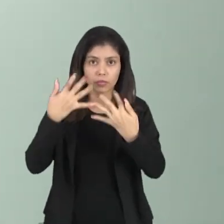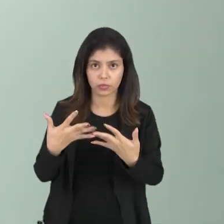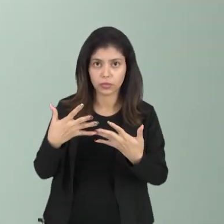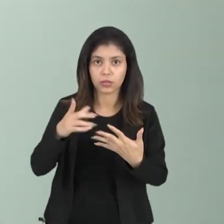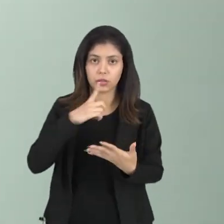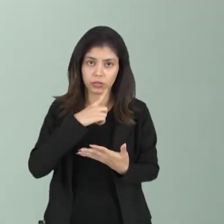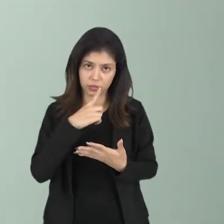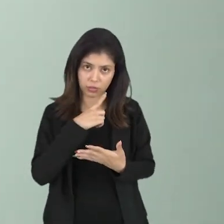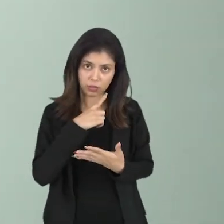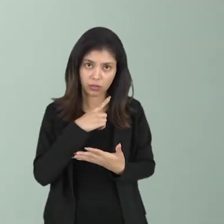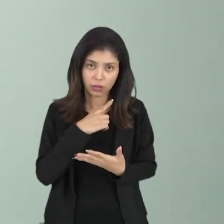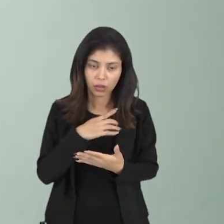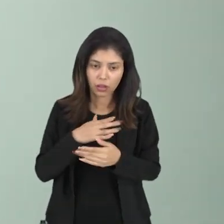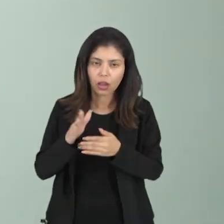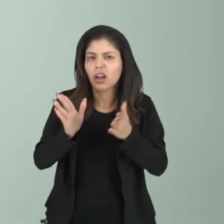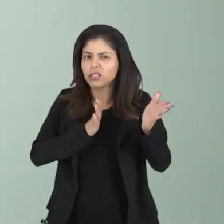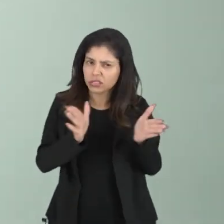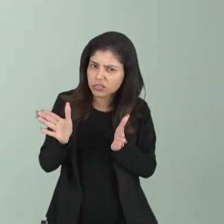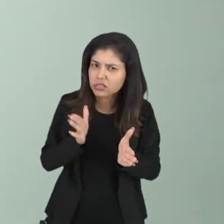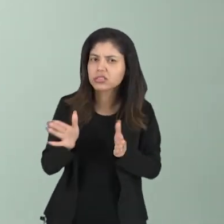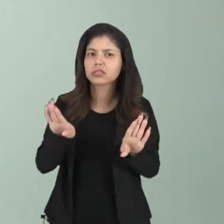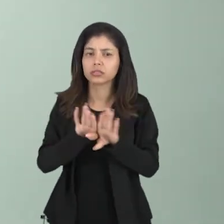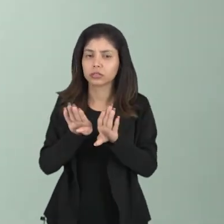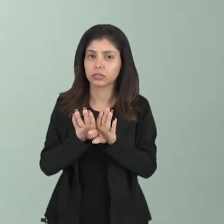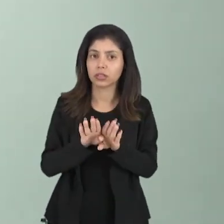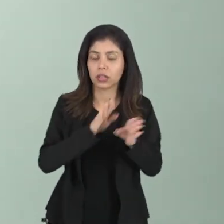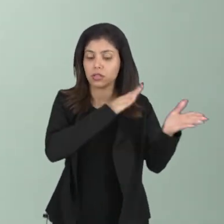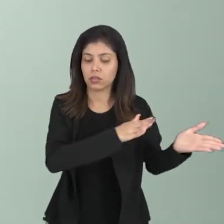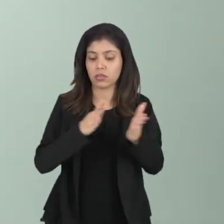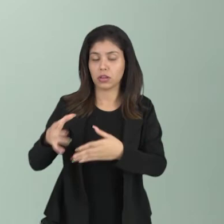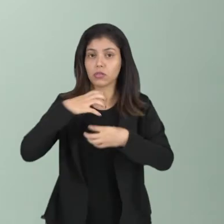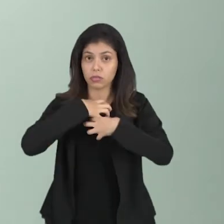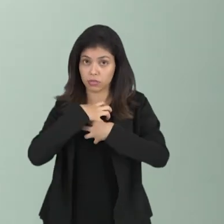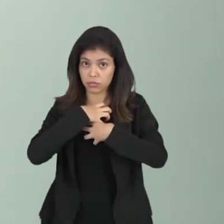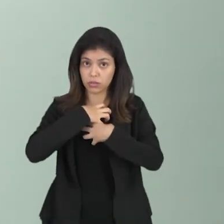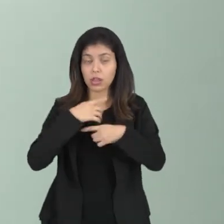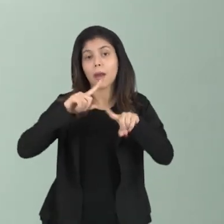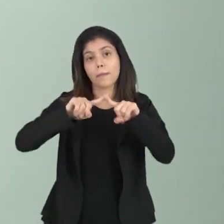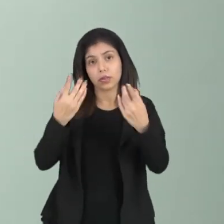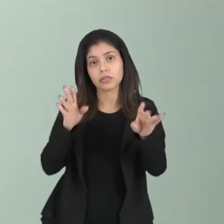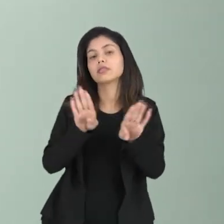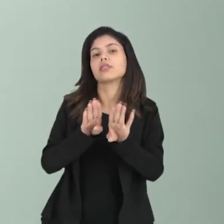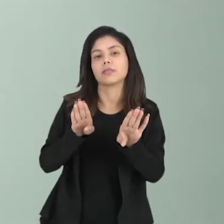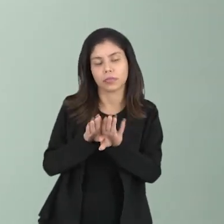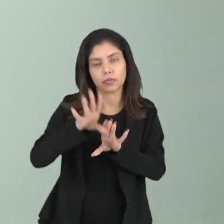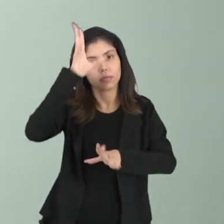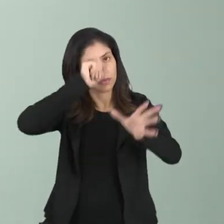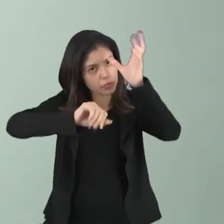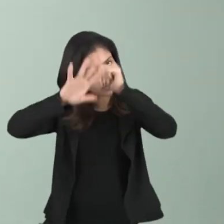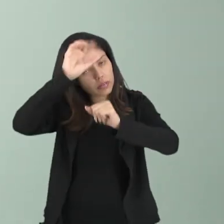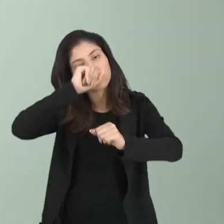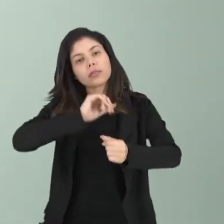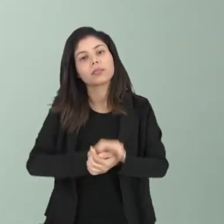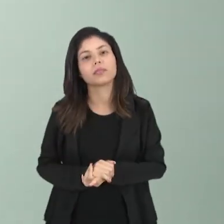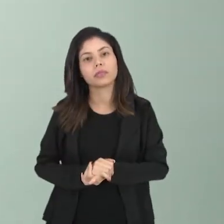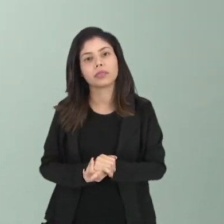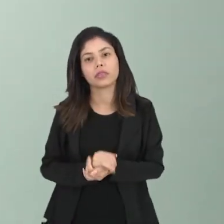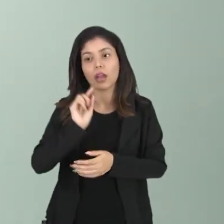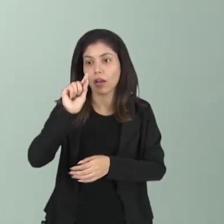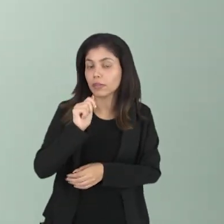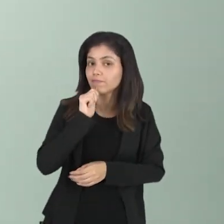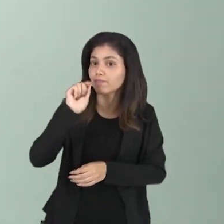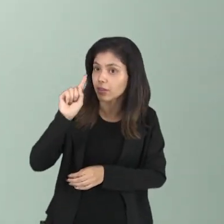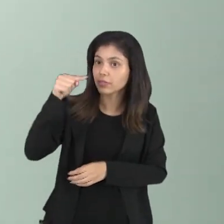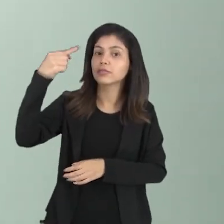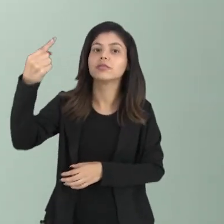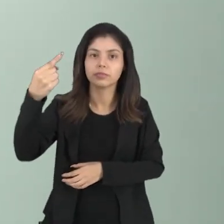um conhecimento que é sensível, que a gente adquire a partir dos sentidos, mas existe também um conhecimento que está além dos